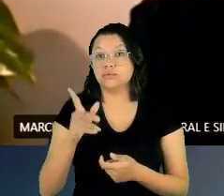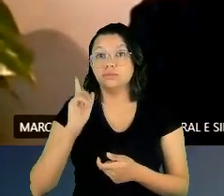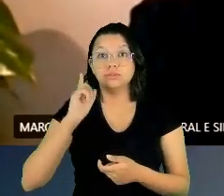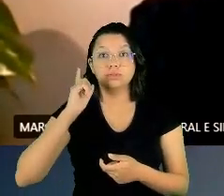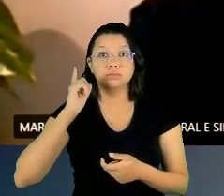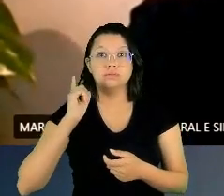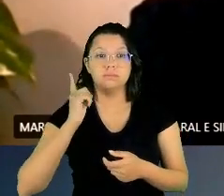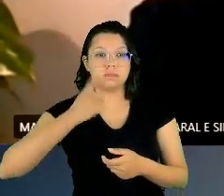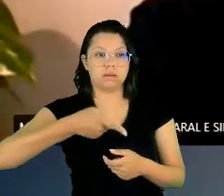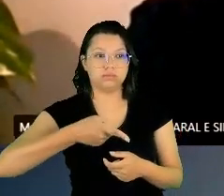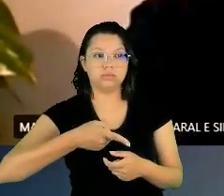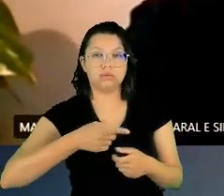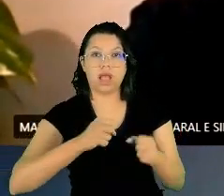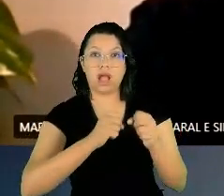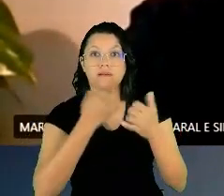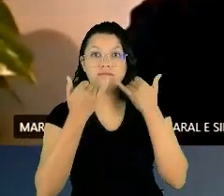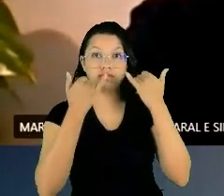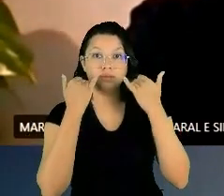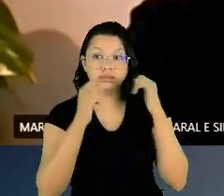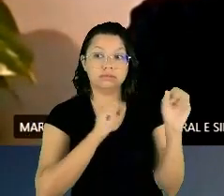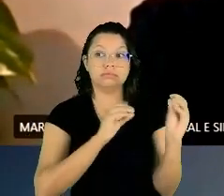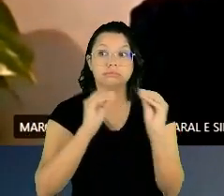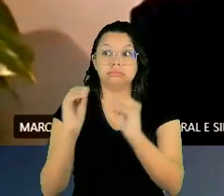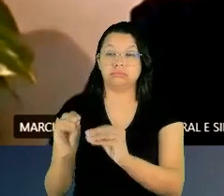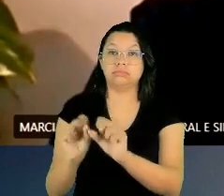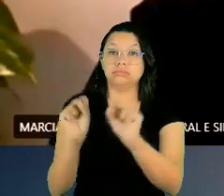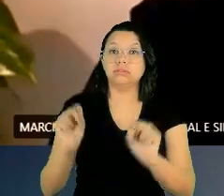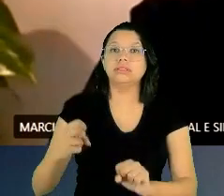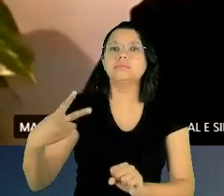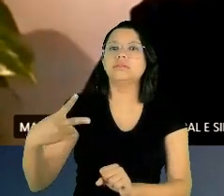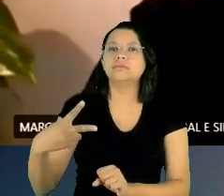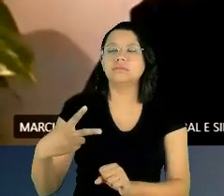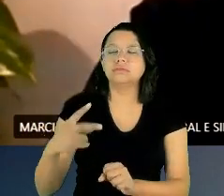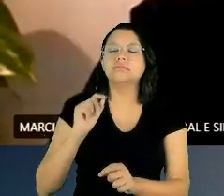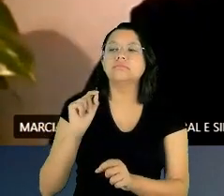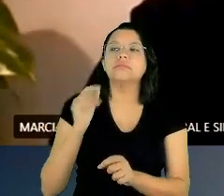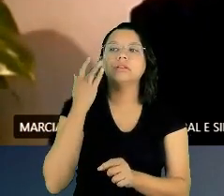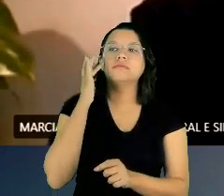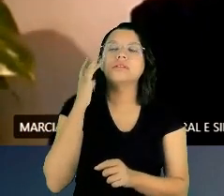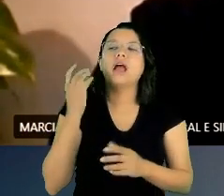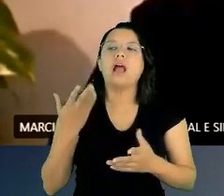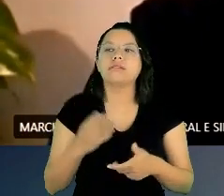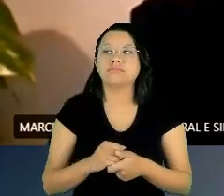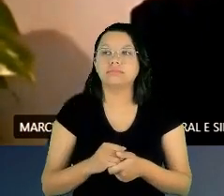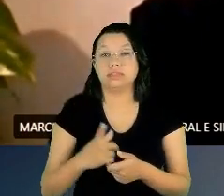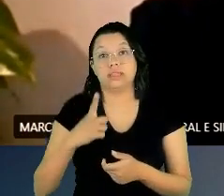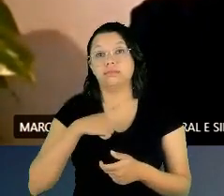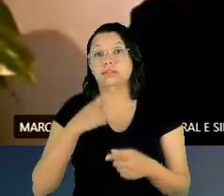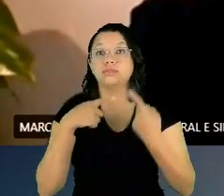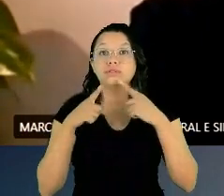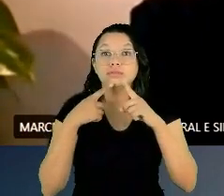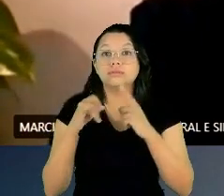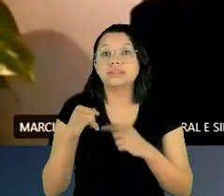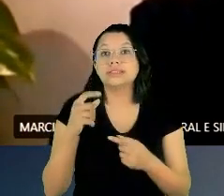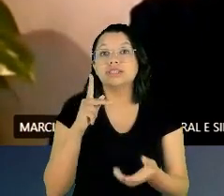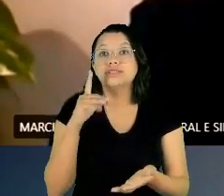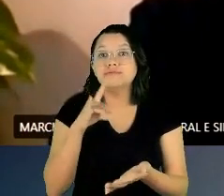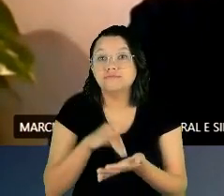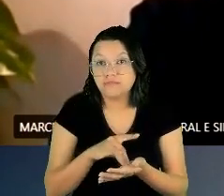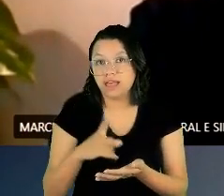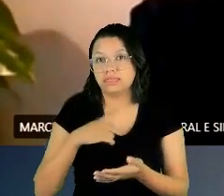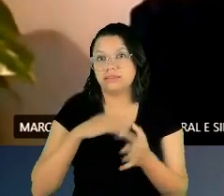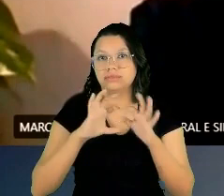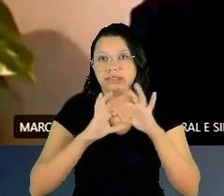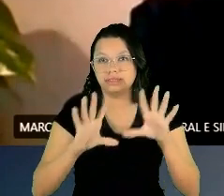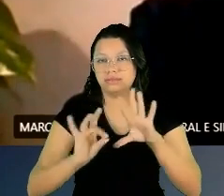deliberou. Ele só te mandou a informação para o sistema 2. Olha aí o que eu escolhi. O que você acha disso? Então, tem uma discussão se